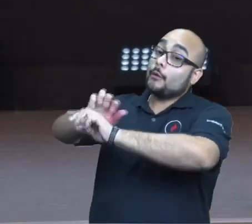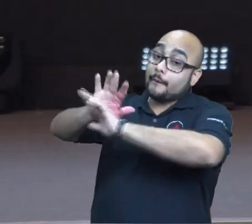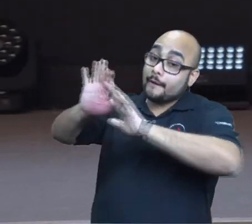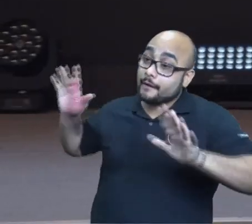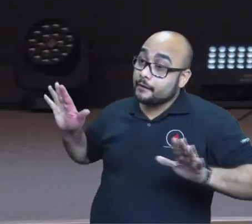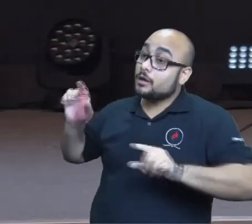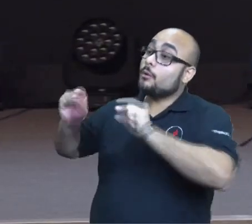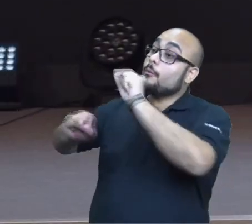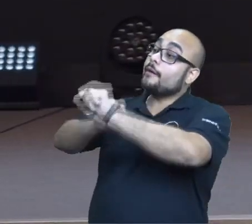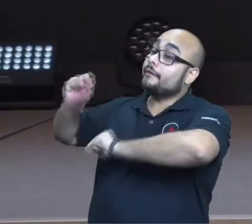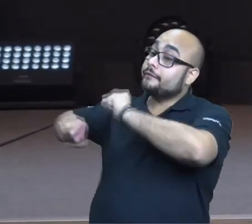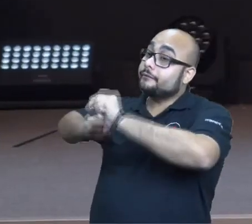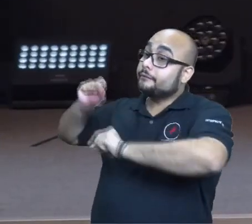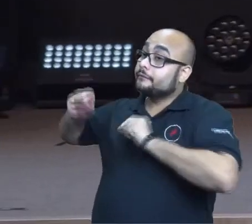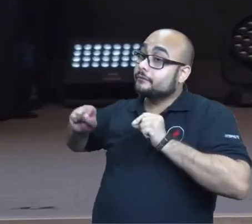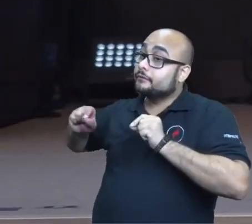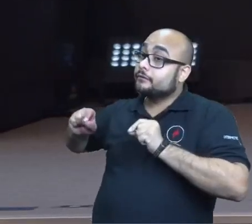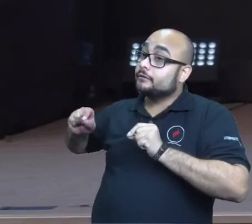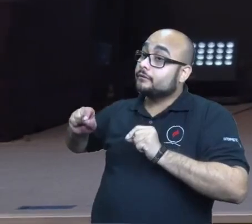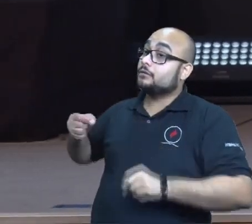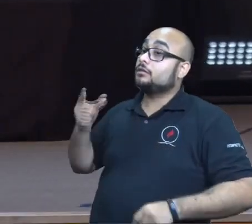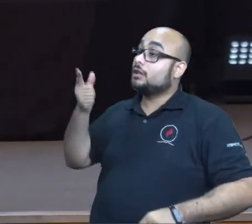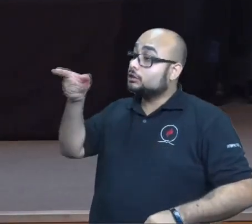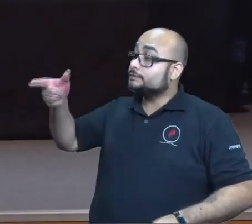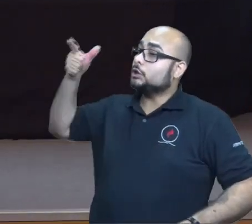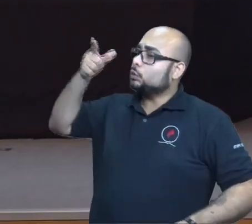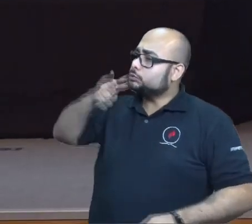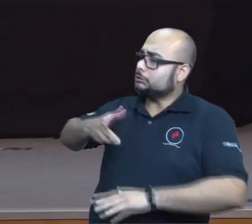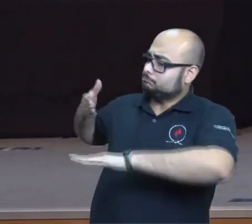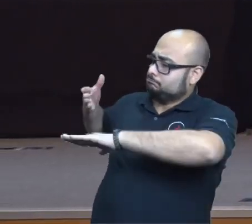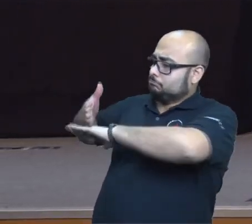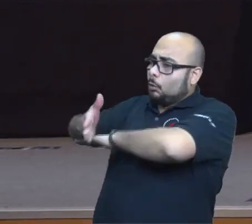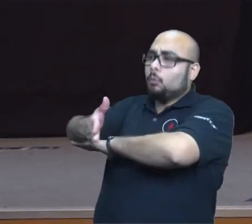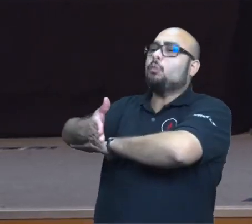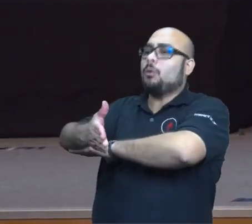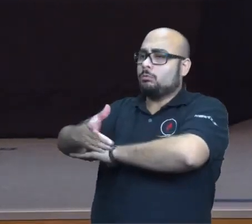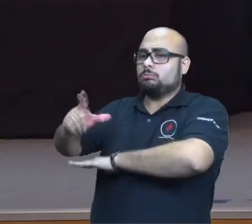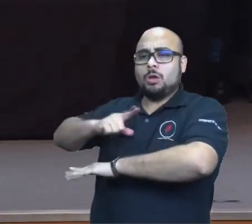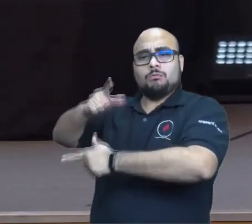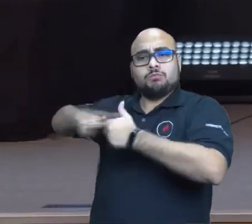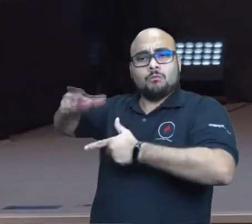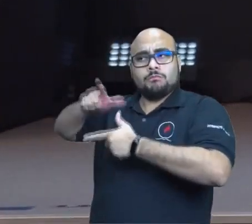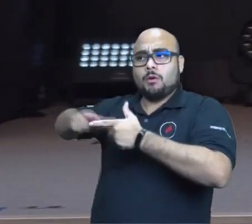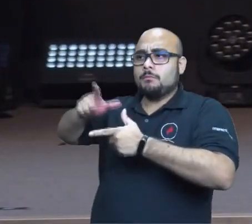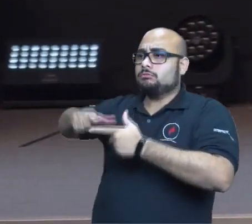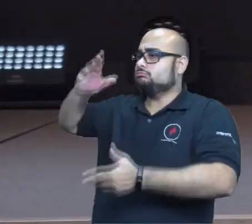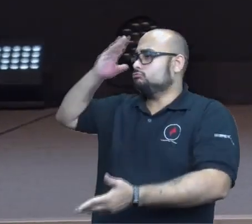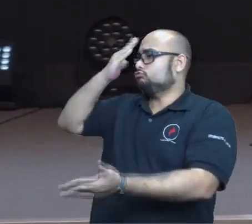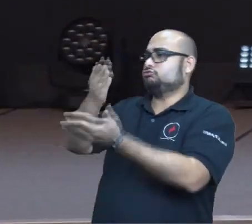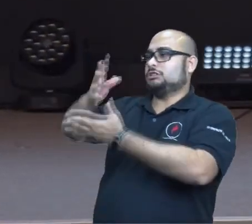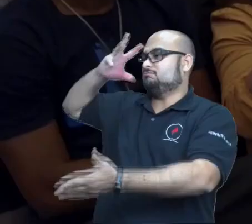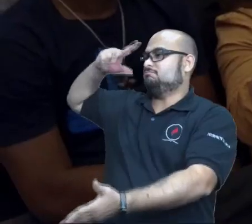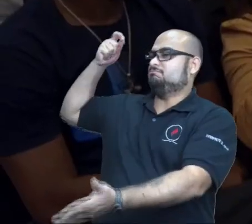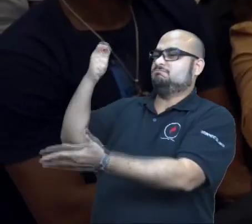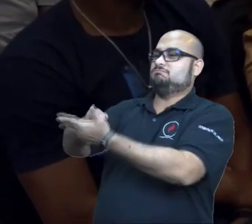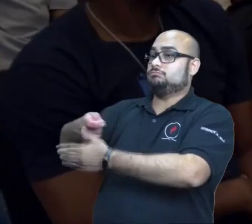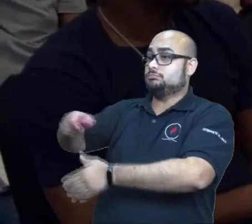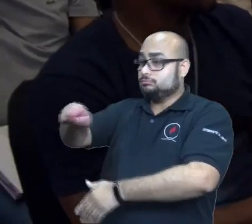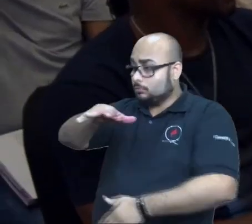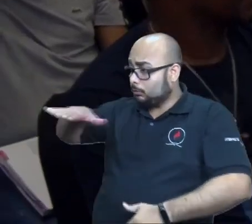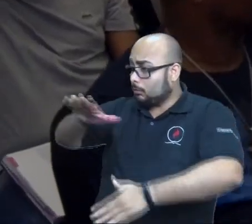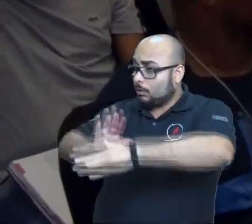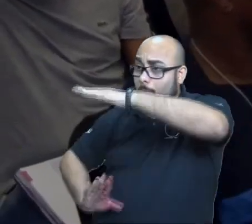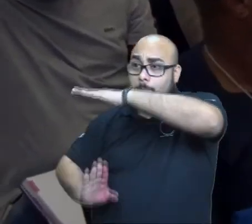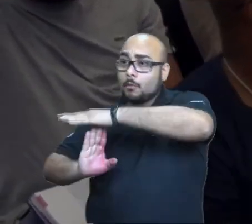a vida está no chão alguma coisa caiu algum gigante caiu em alguma área você rompeu uma vitória